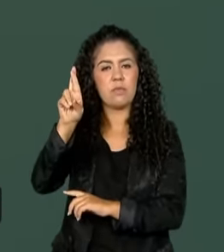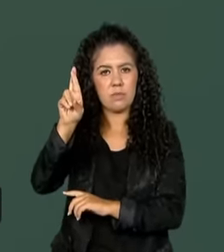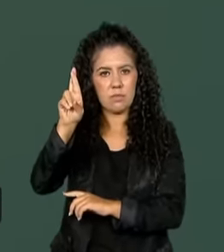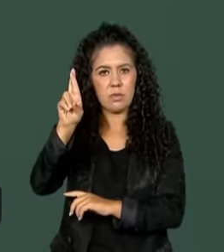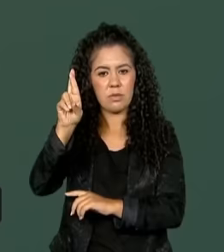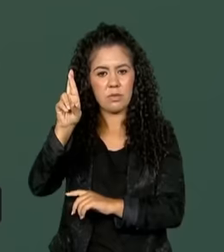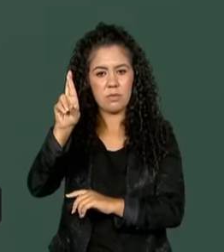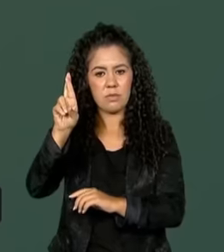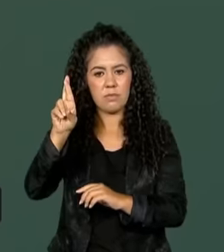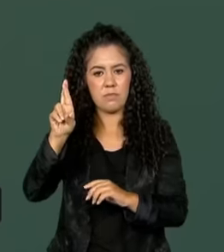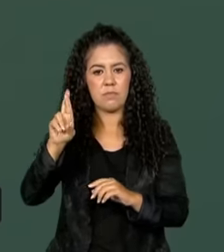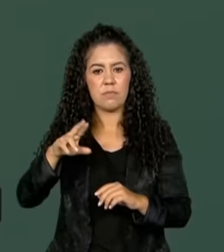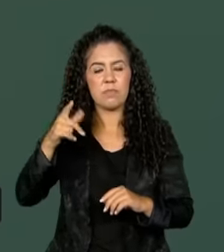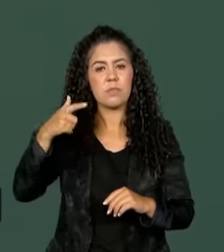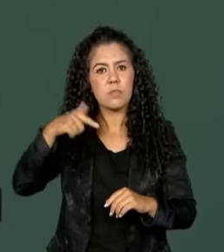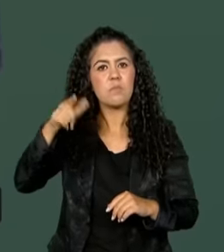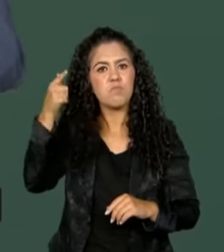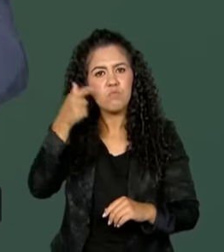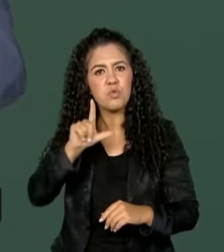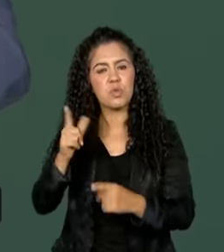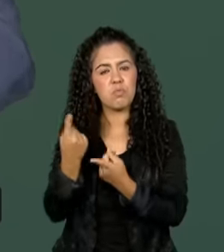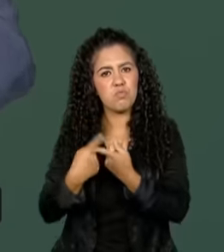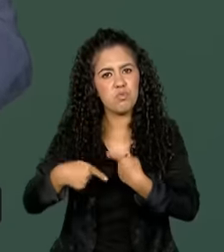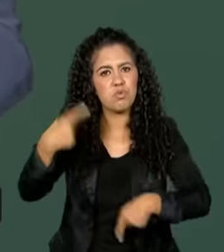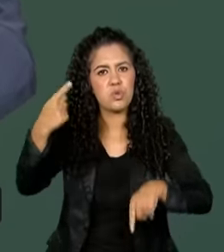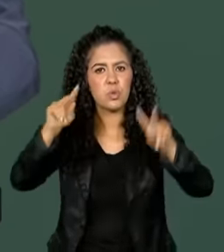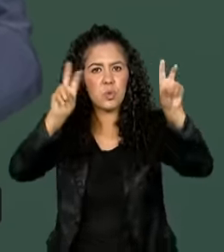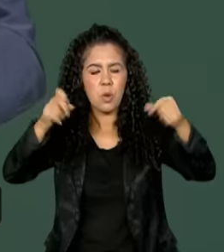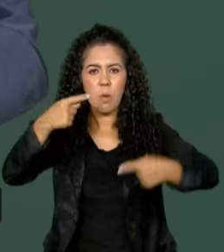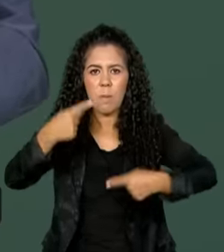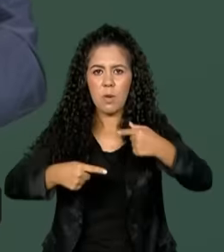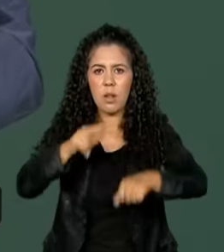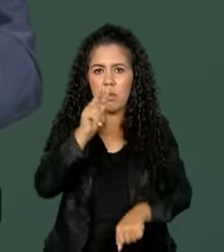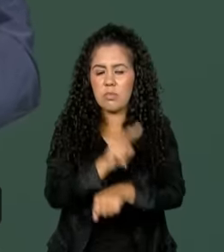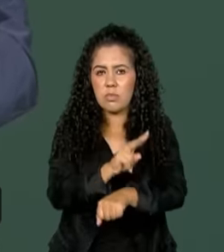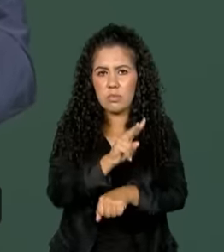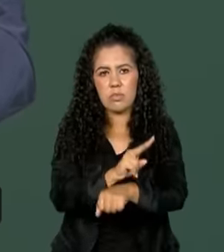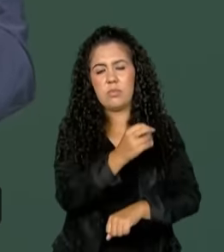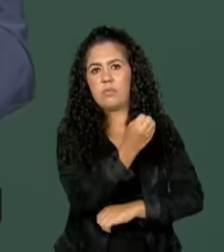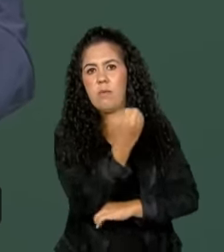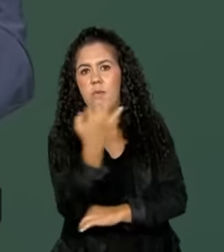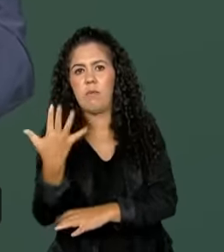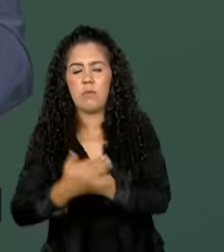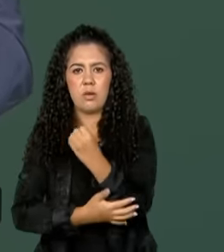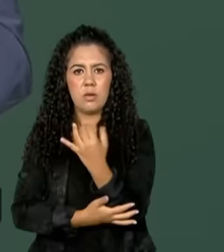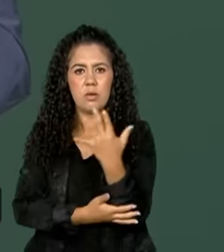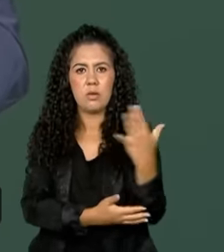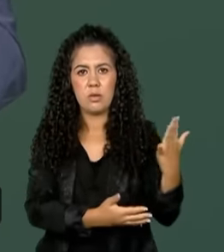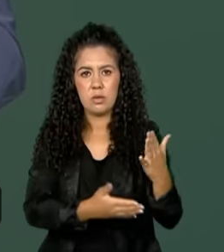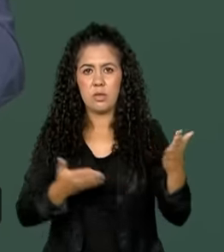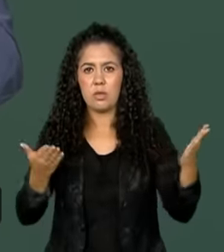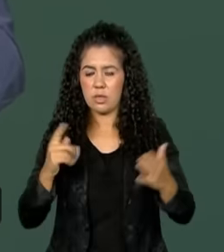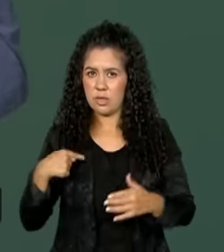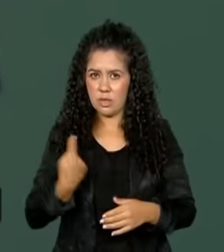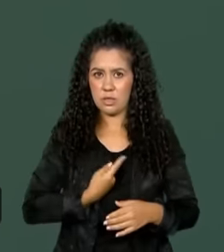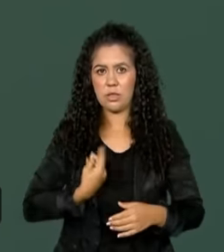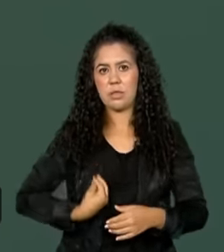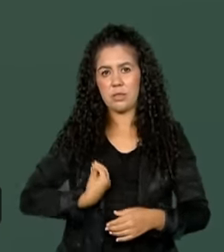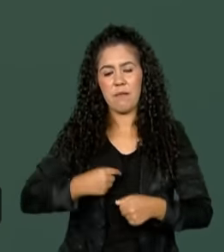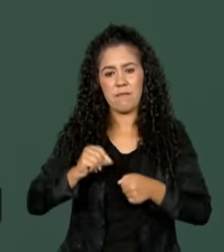pelo sucesso da política de preservação ambiental que nós estamos fazendo no